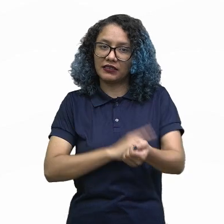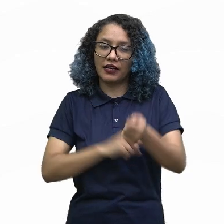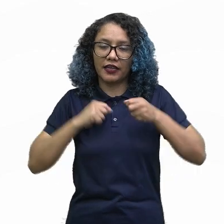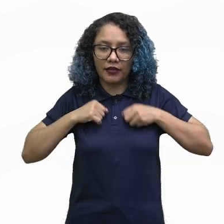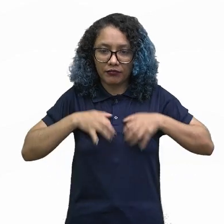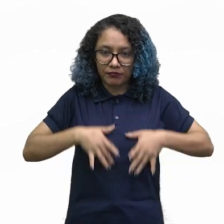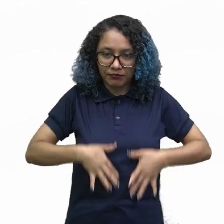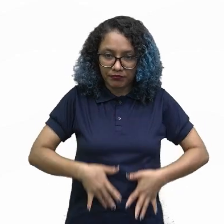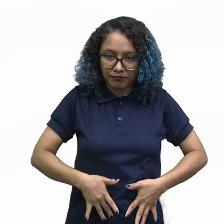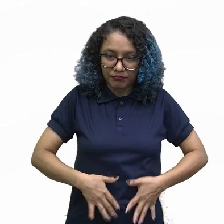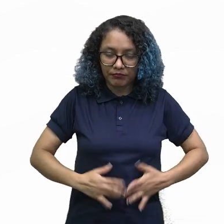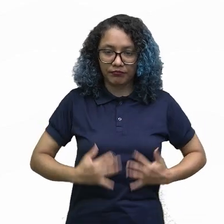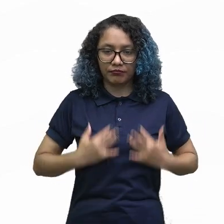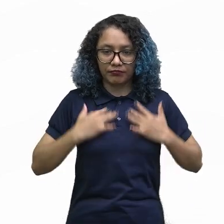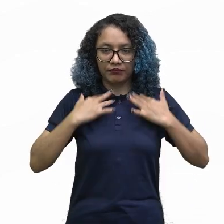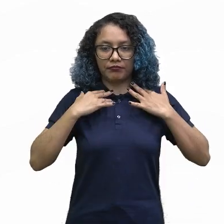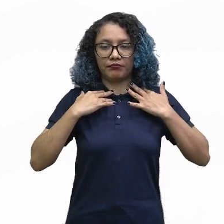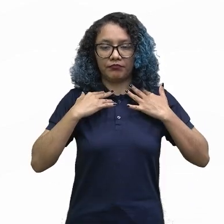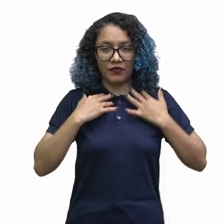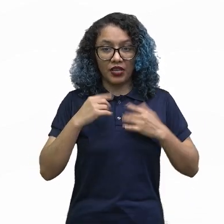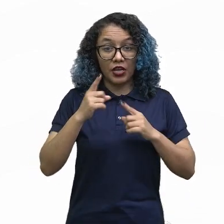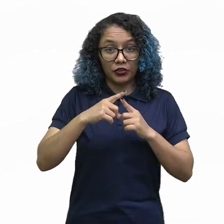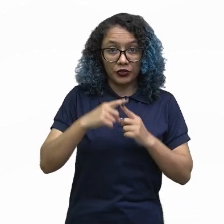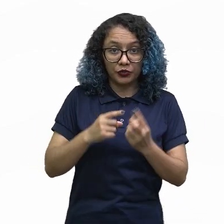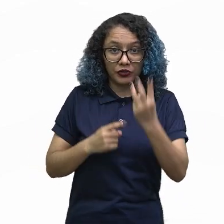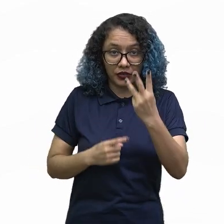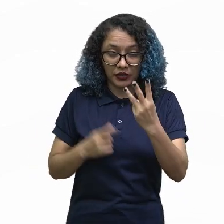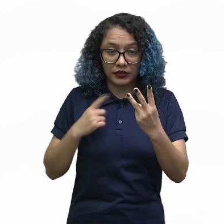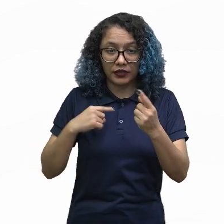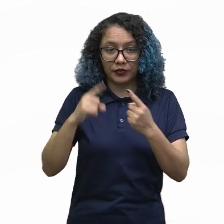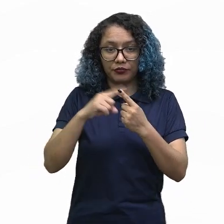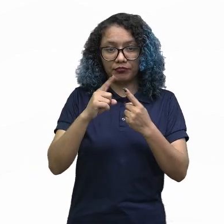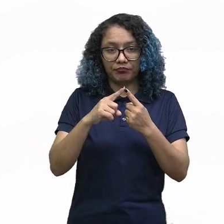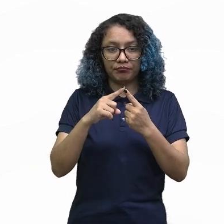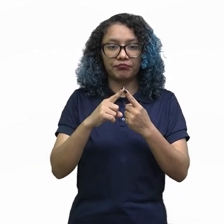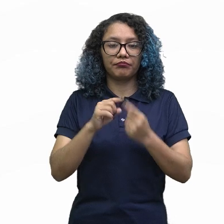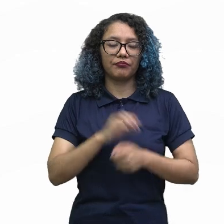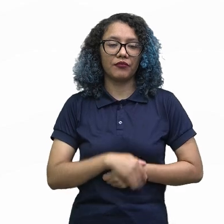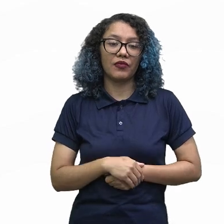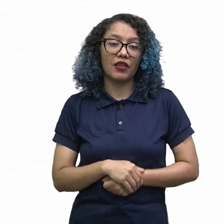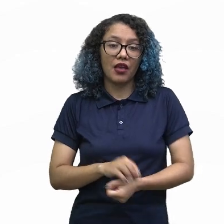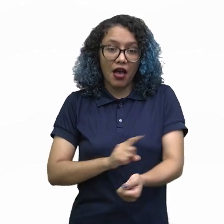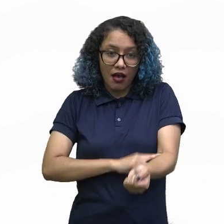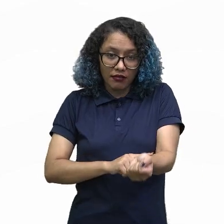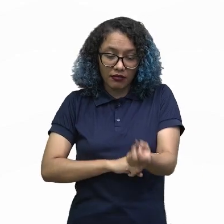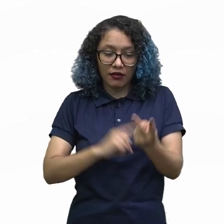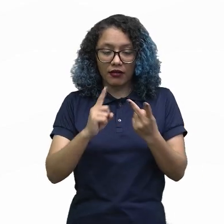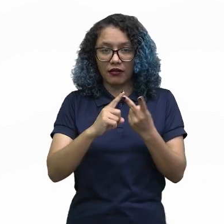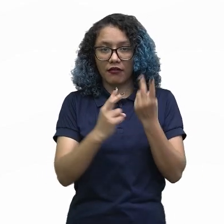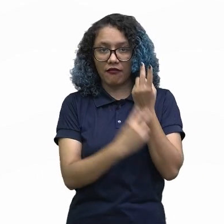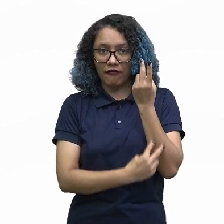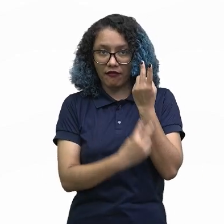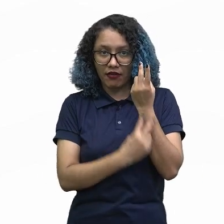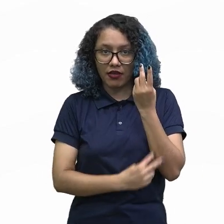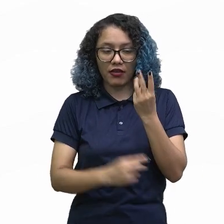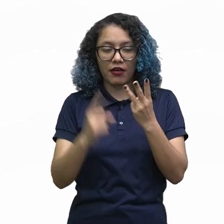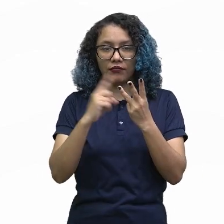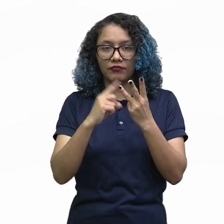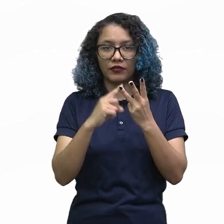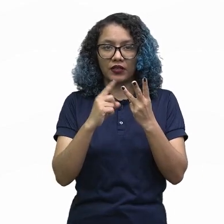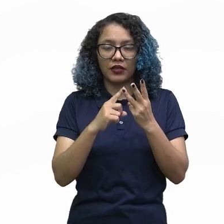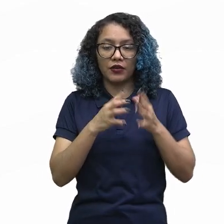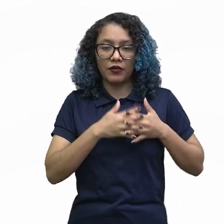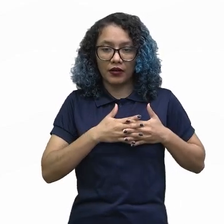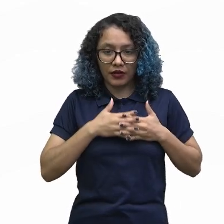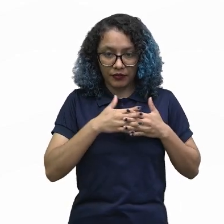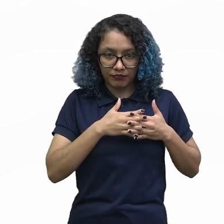vasos sanguíneos, eles são de 3 tipos. A gente vai ter as artérias, as veias e os capilares, né? As artérias levam